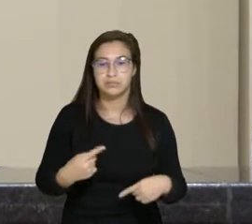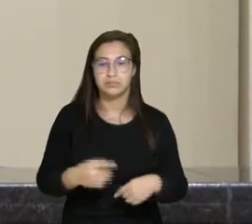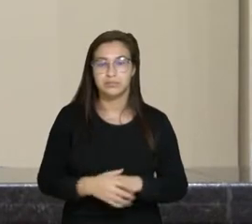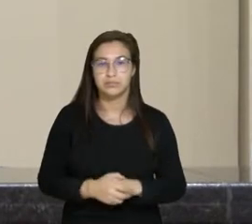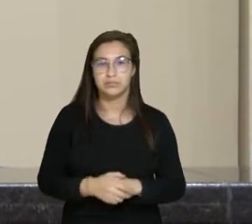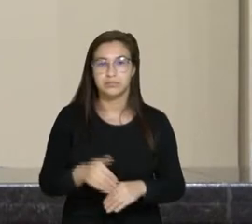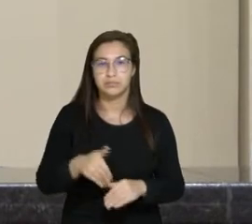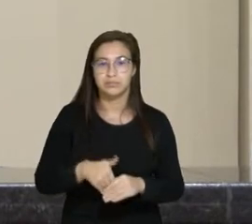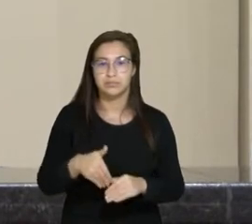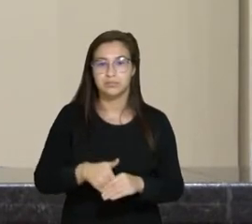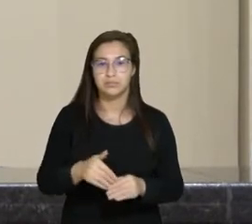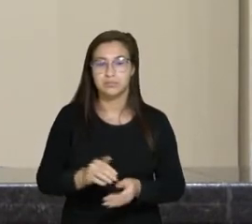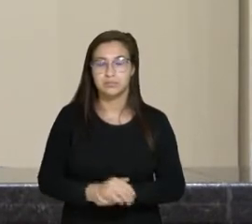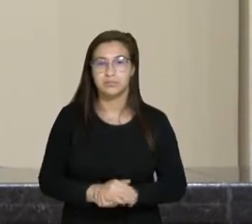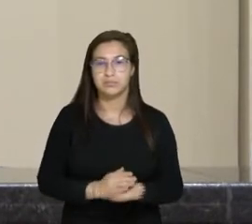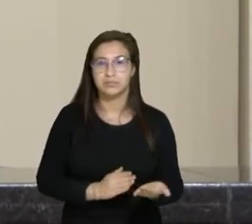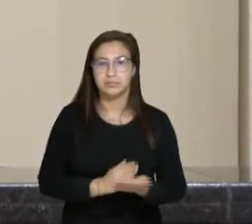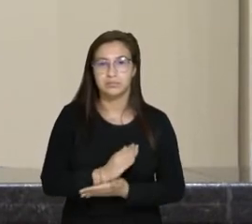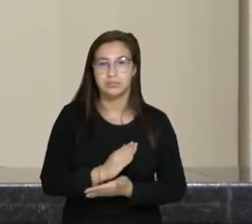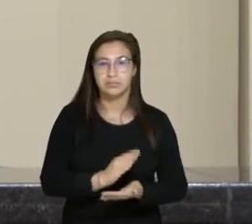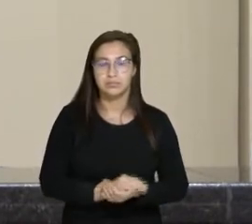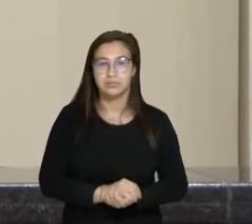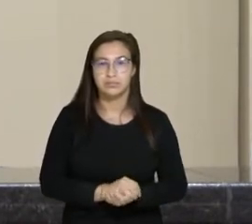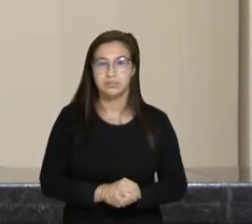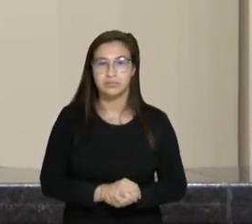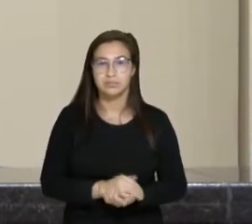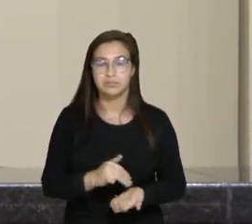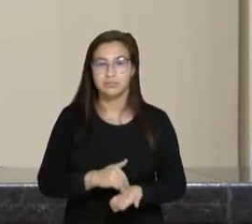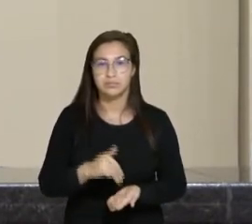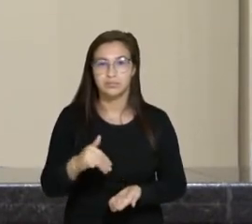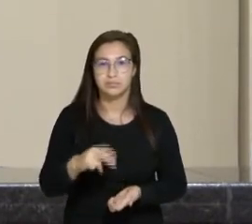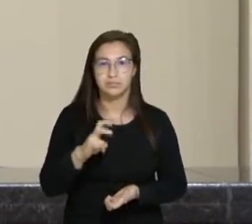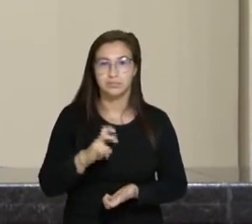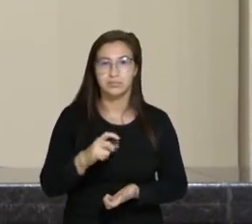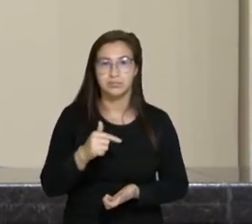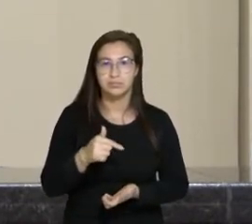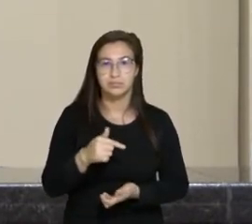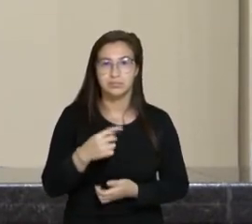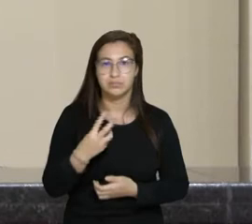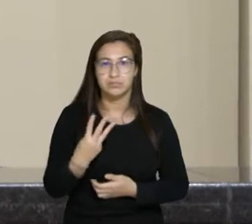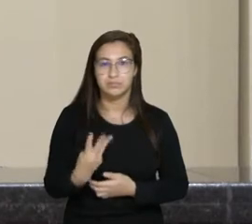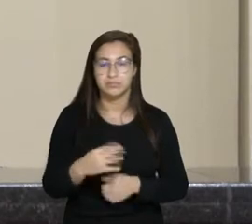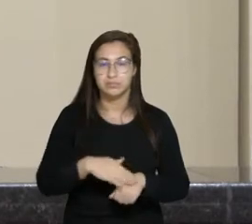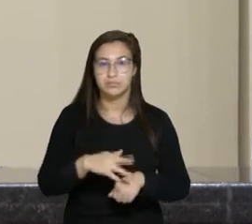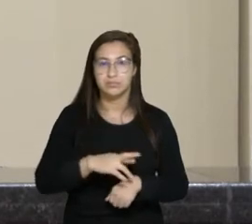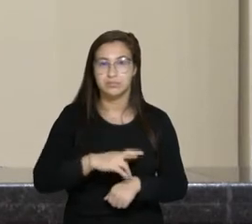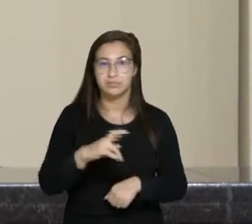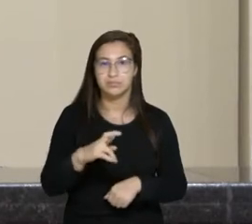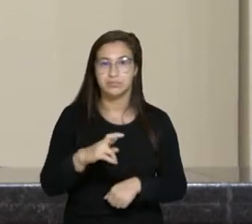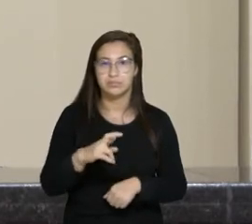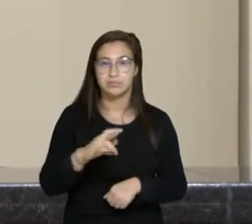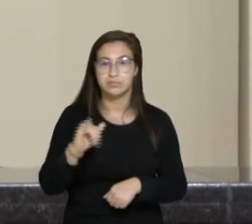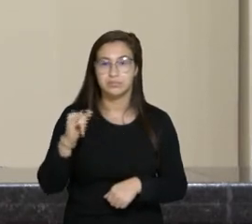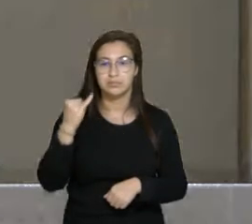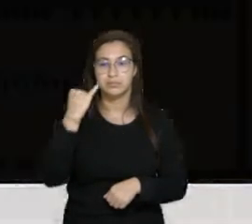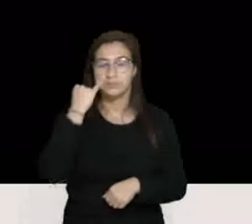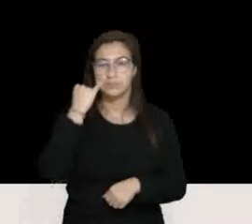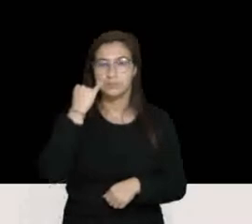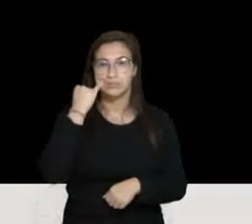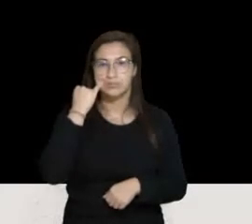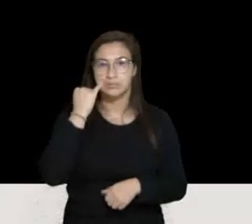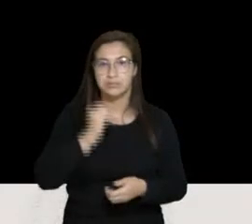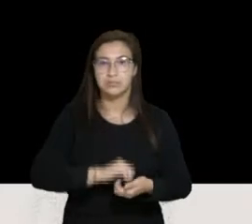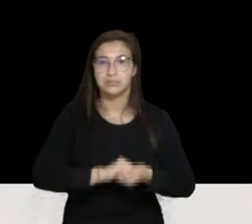em votação aprovar a Moção 573 autor Deputado de célula